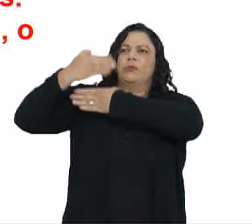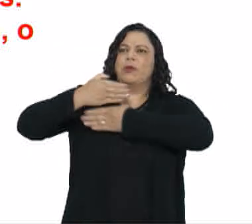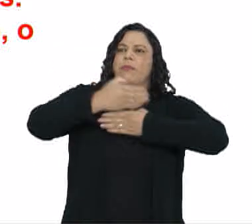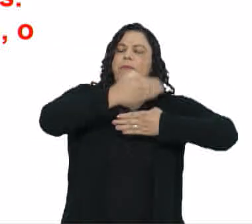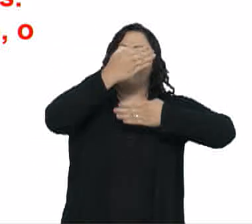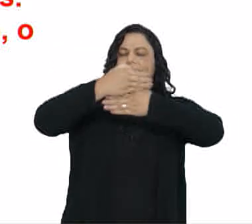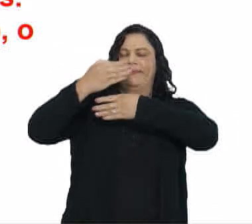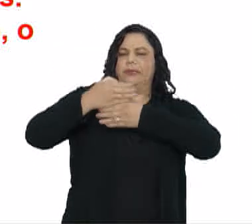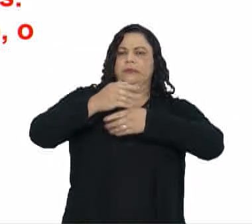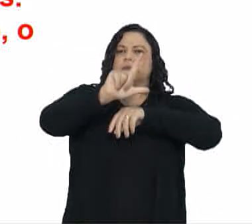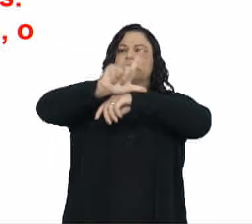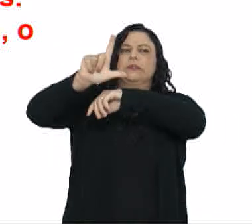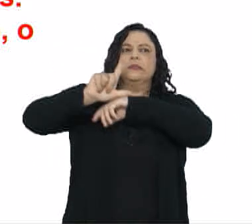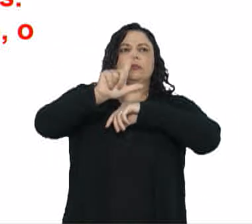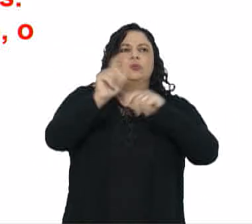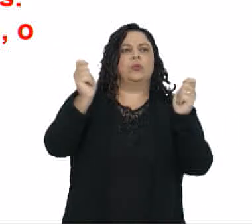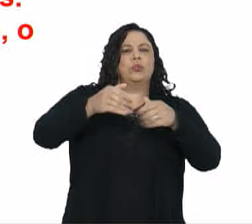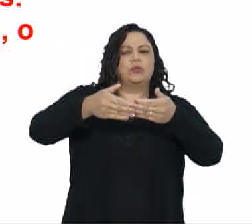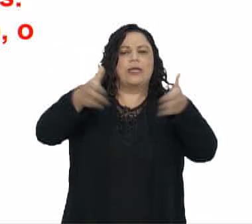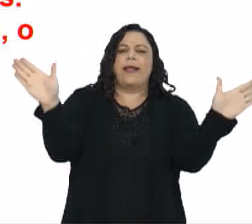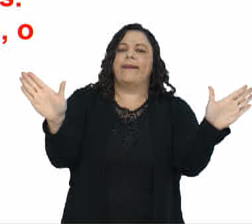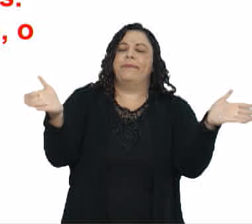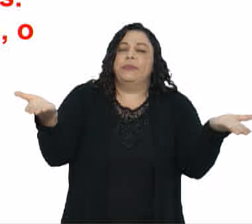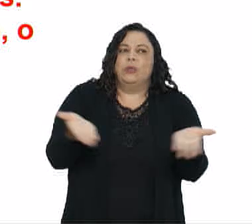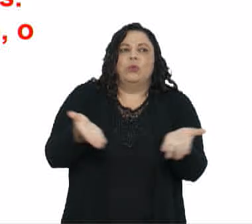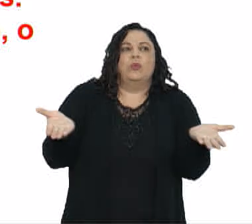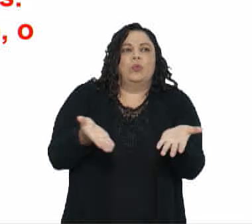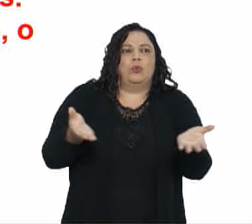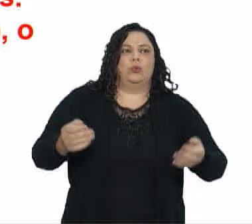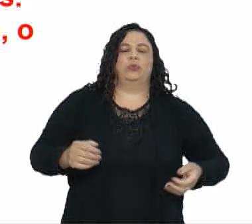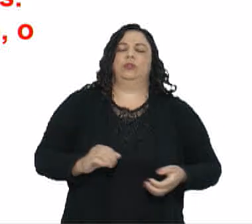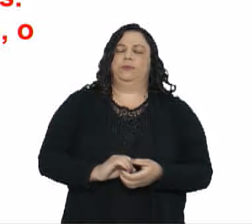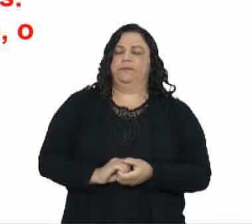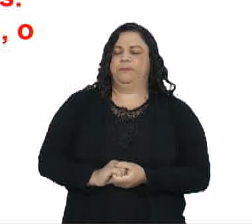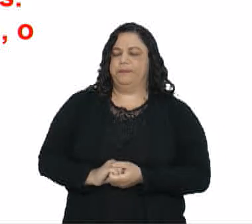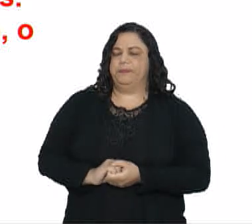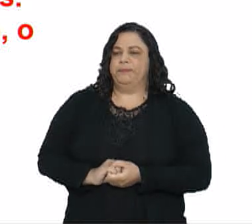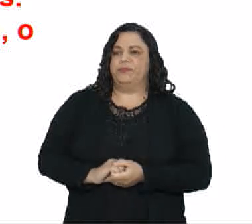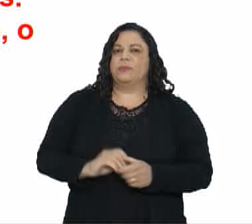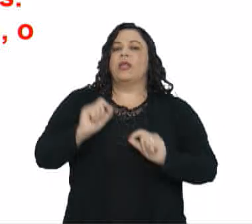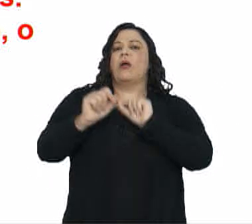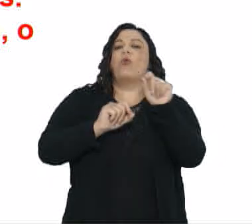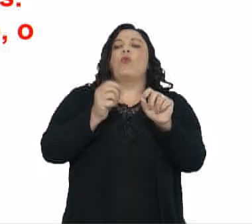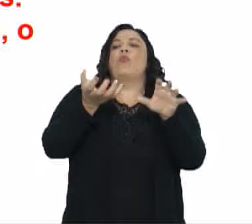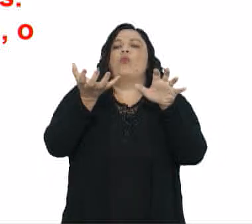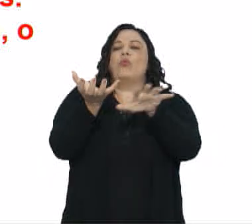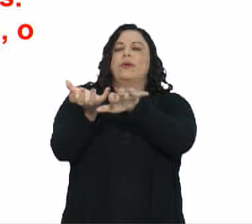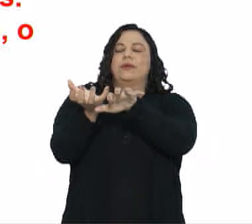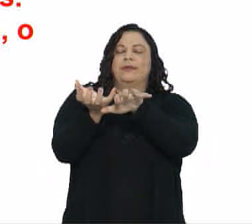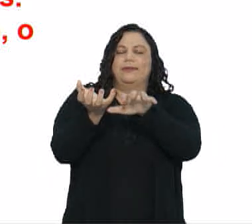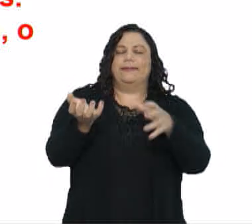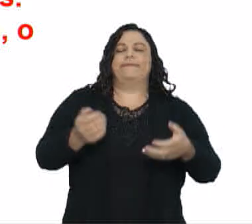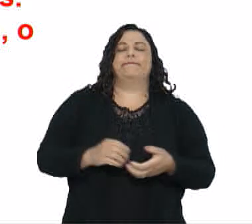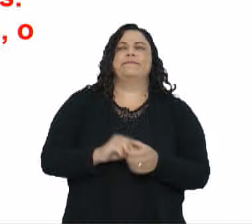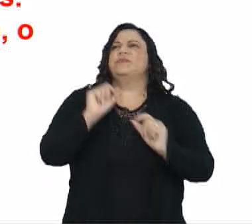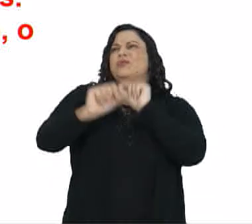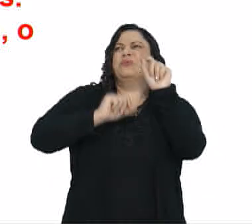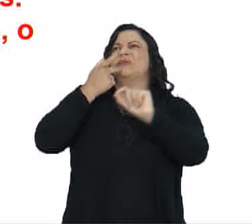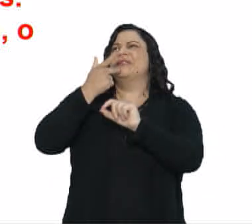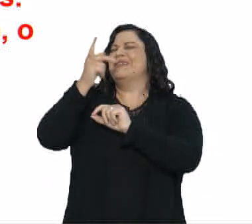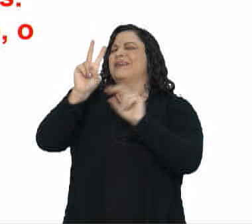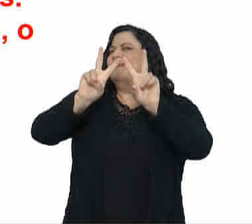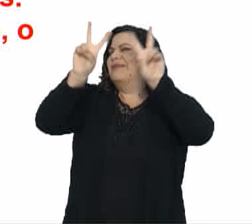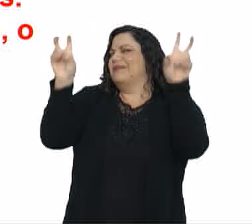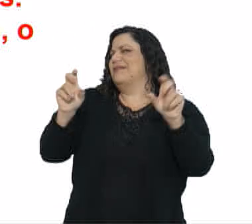27/5/2020. De quem está se falando? De shoppings e centros comerciais. O que está sendo dito sobre